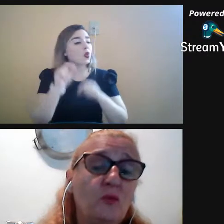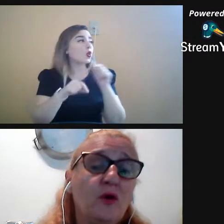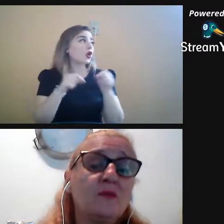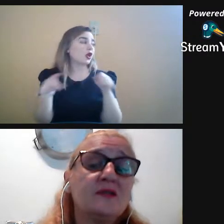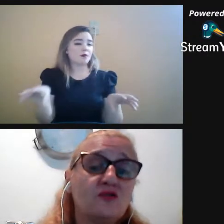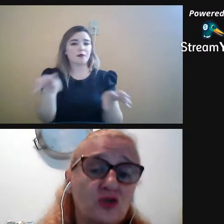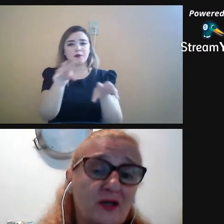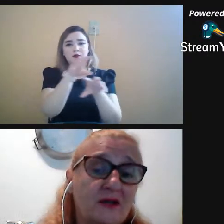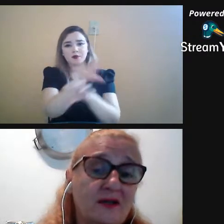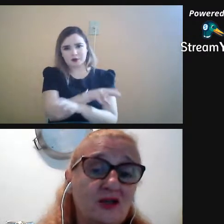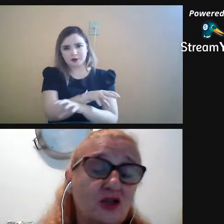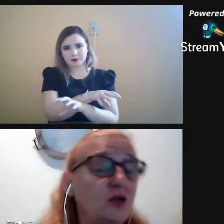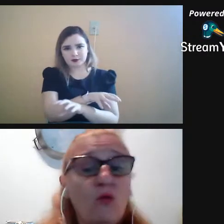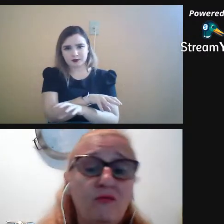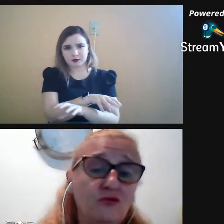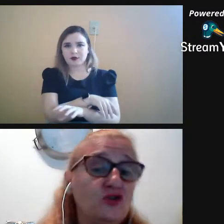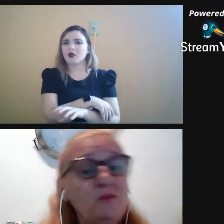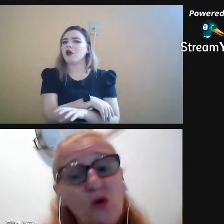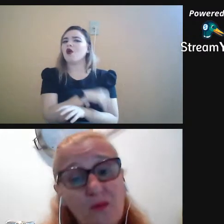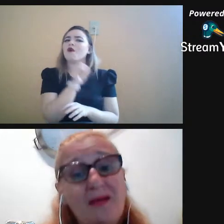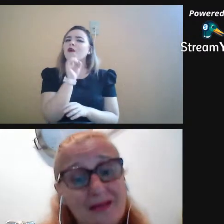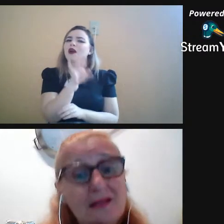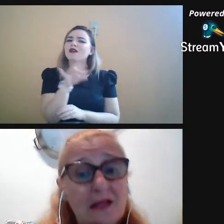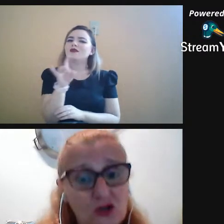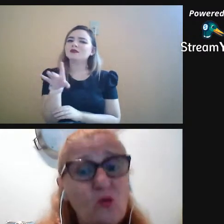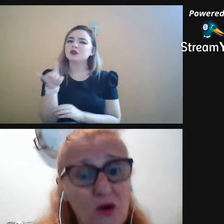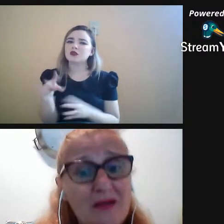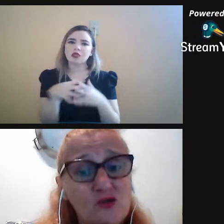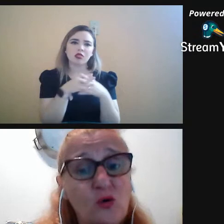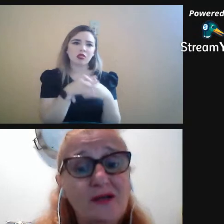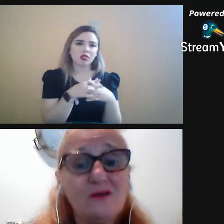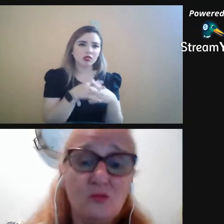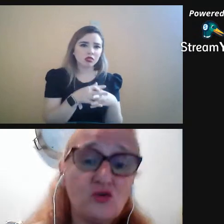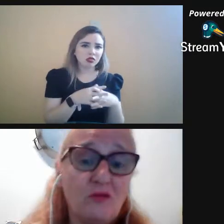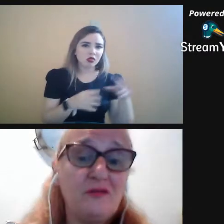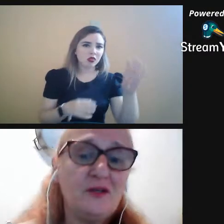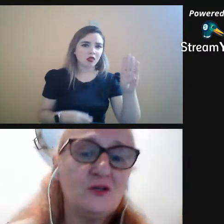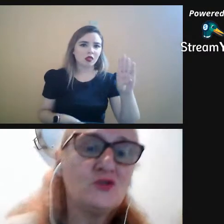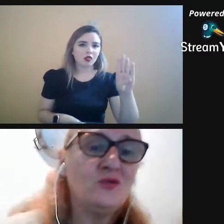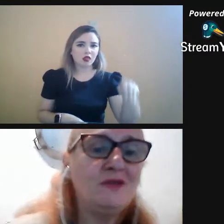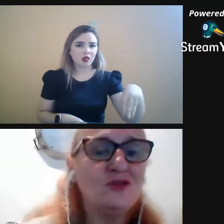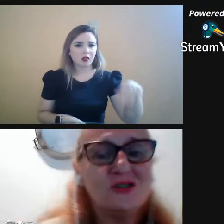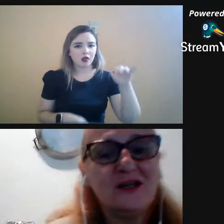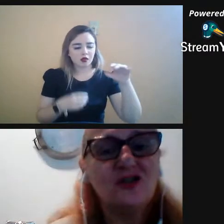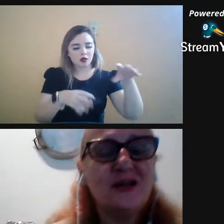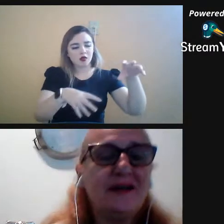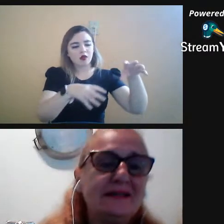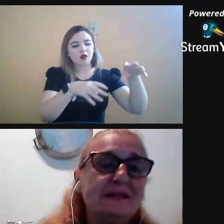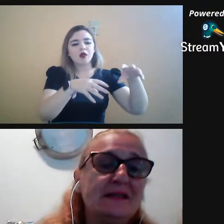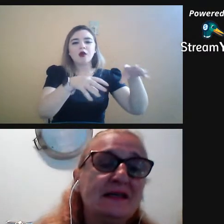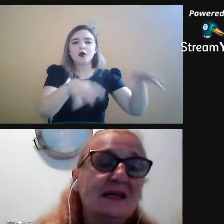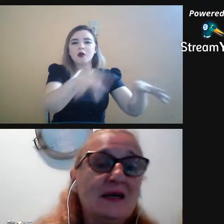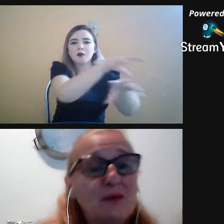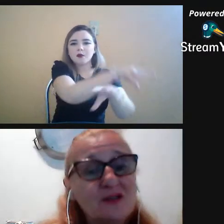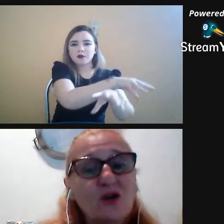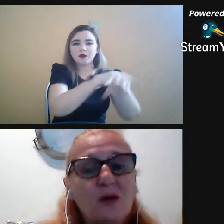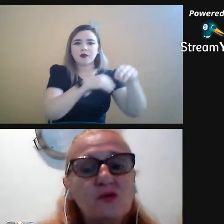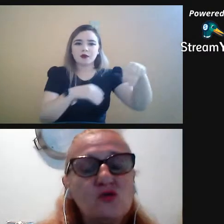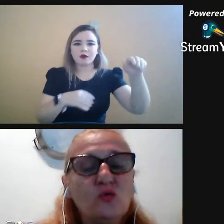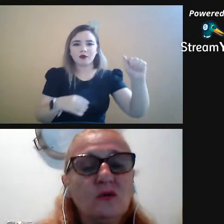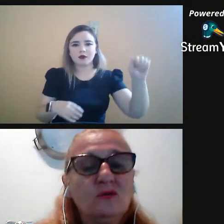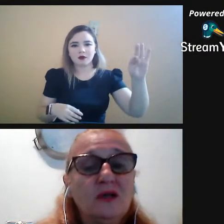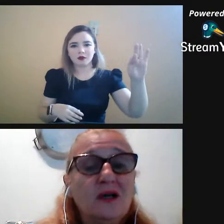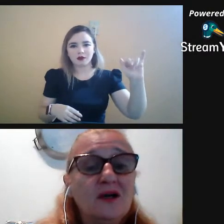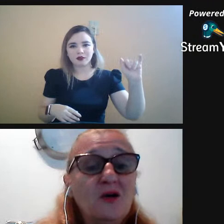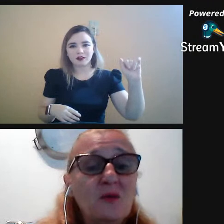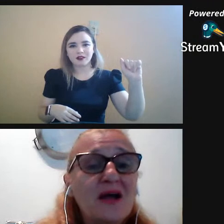de biomas e as suas características. E não confundir bioma Mata Atlântica com a Amazônia, como eu já ouvi isso, nem vou dizer de quem, né? Mas que é um